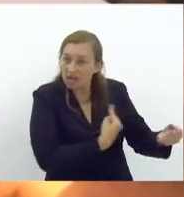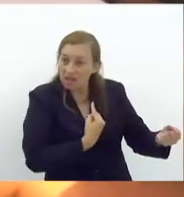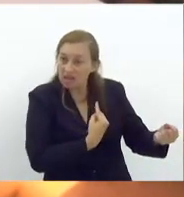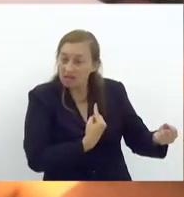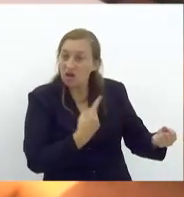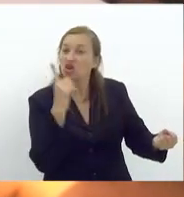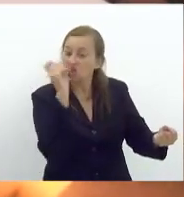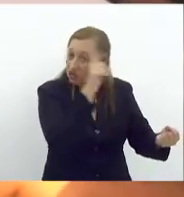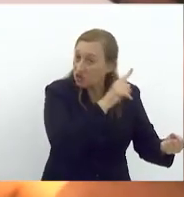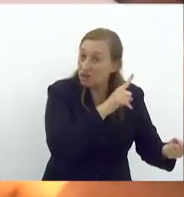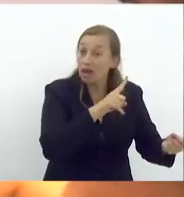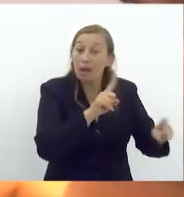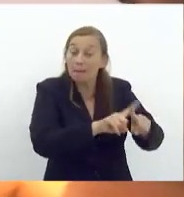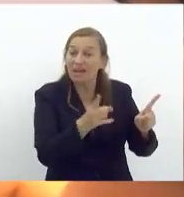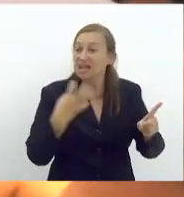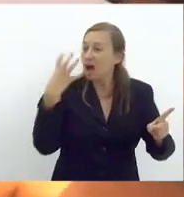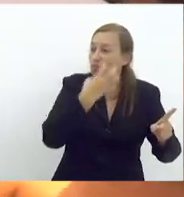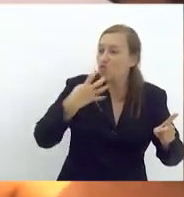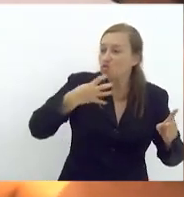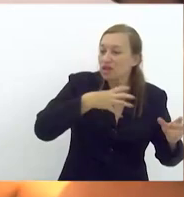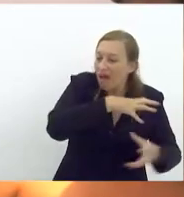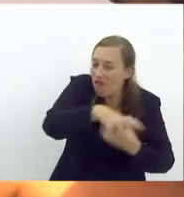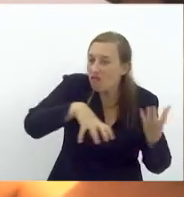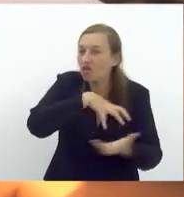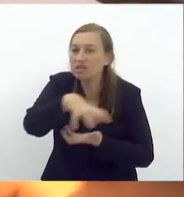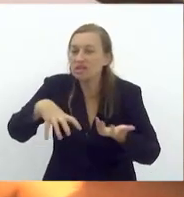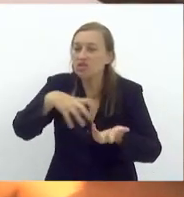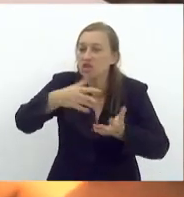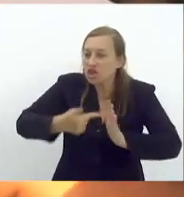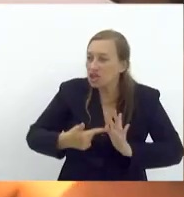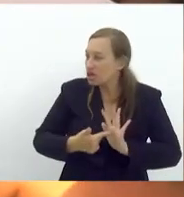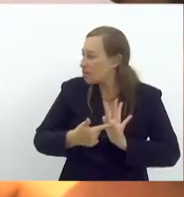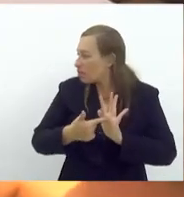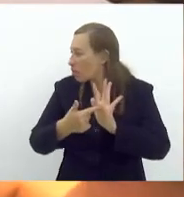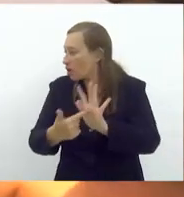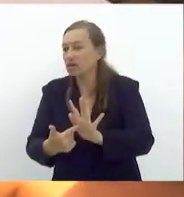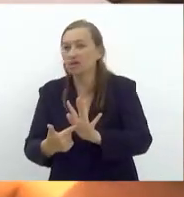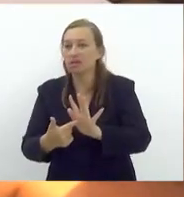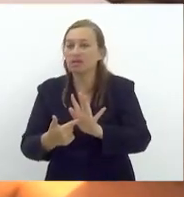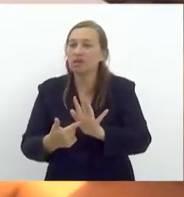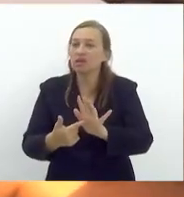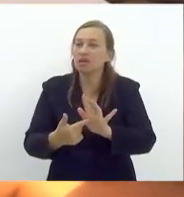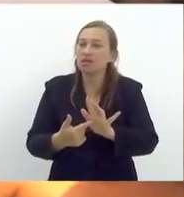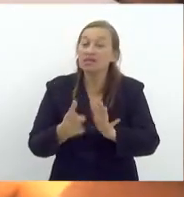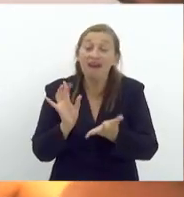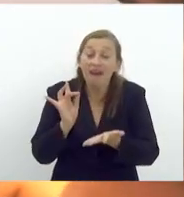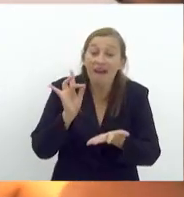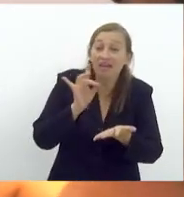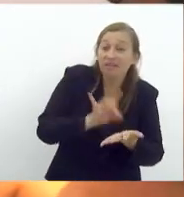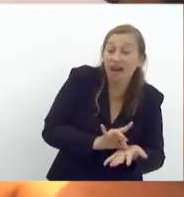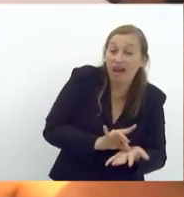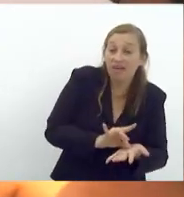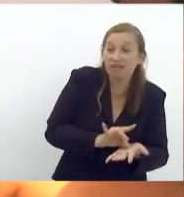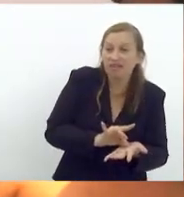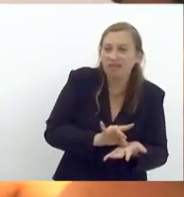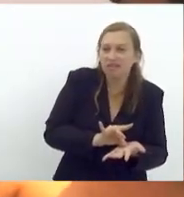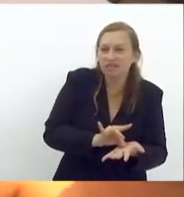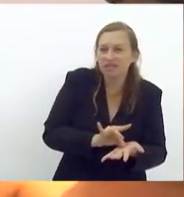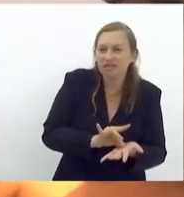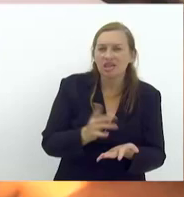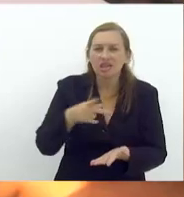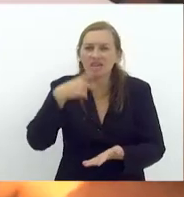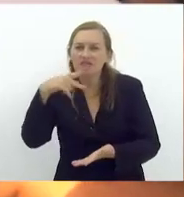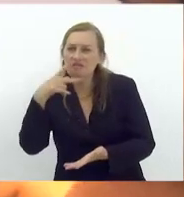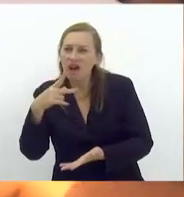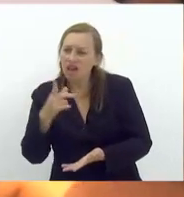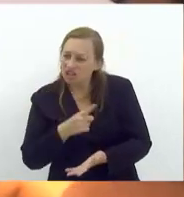fazemos a música revolucionária que expressa a nossa realidade que fala